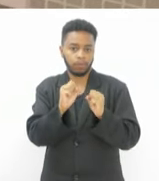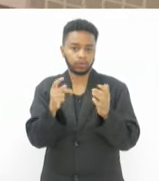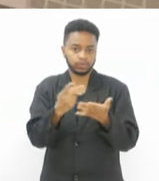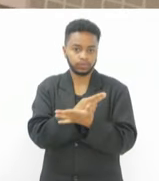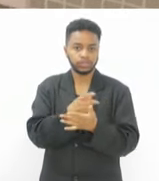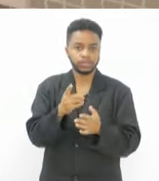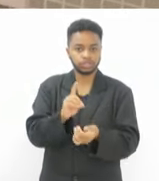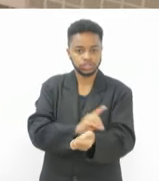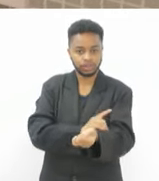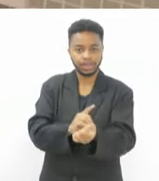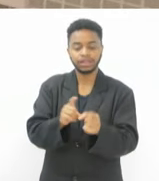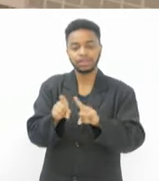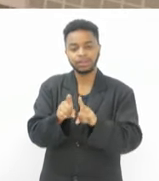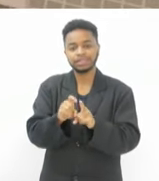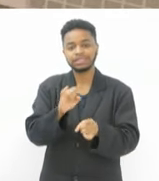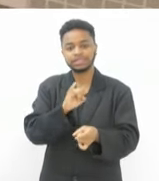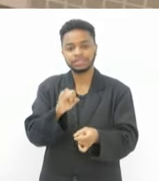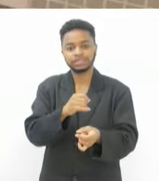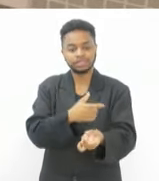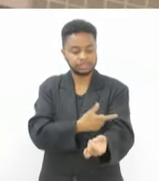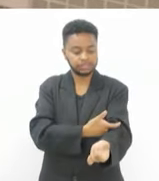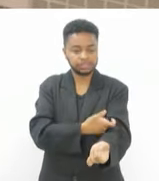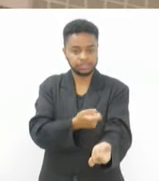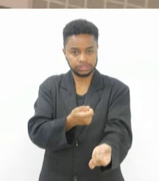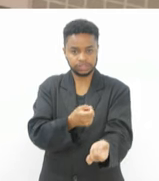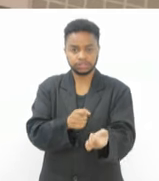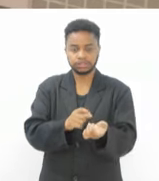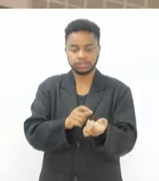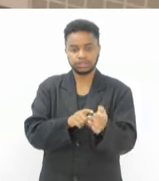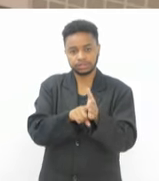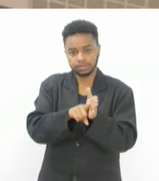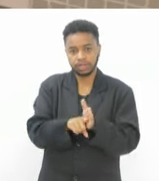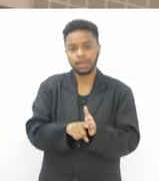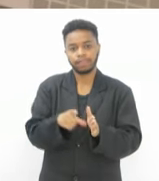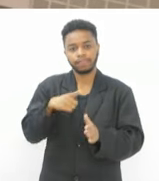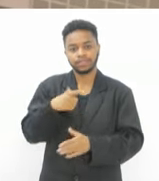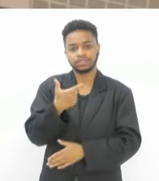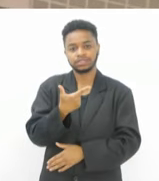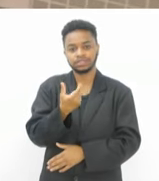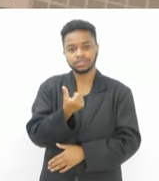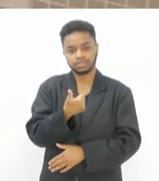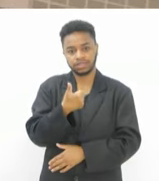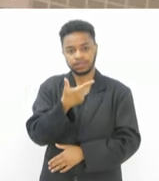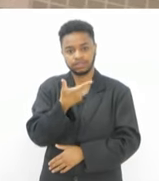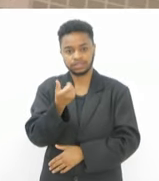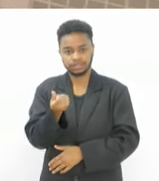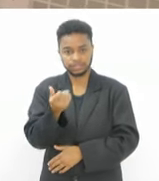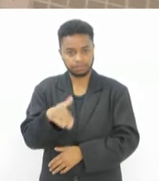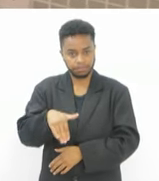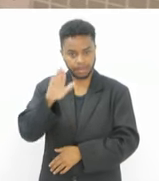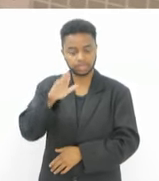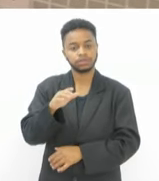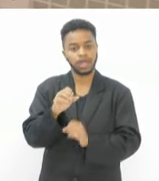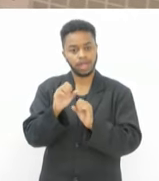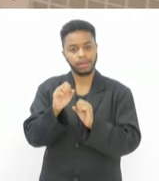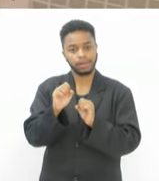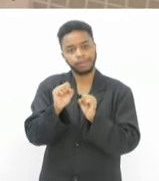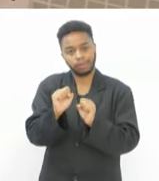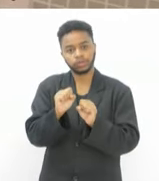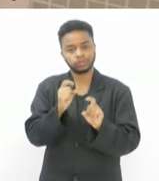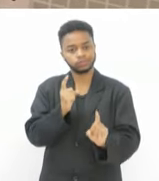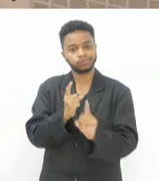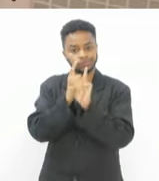aparecerem valores acima de 126, já fecham o diagnóstico. Mas existe também o pré-diabetes, que é